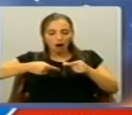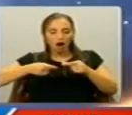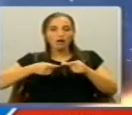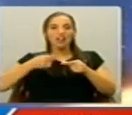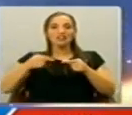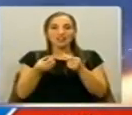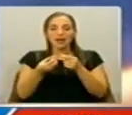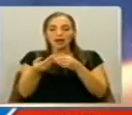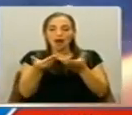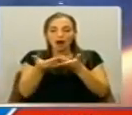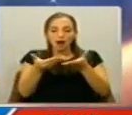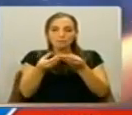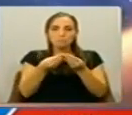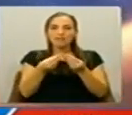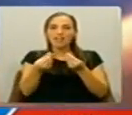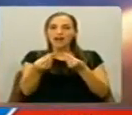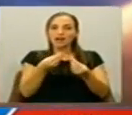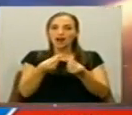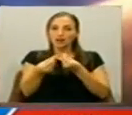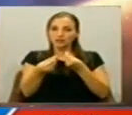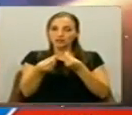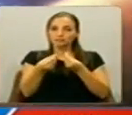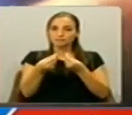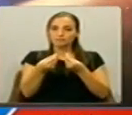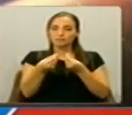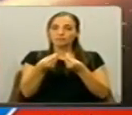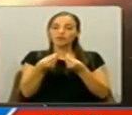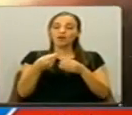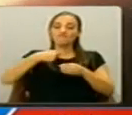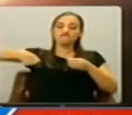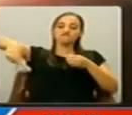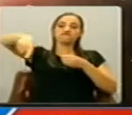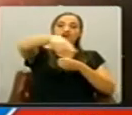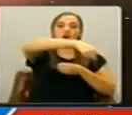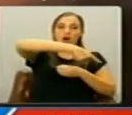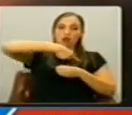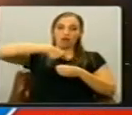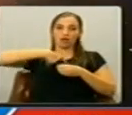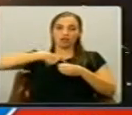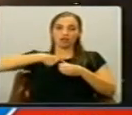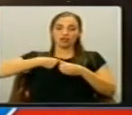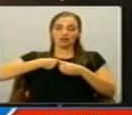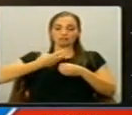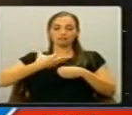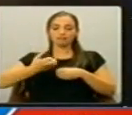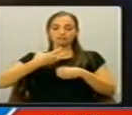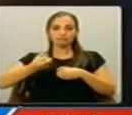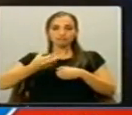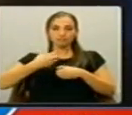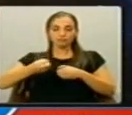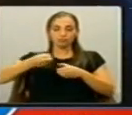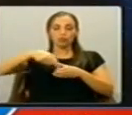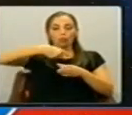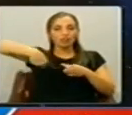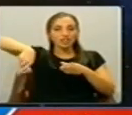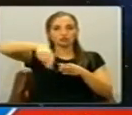matéria entre os dois discos. É o disco exterior que está a alimentar, a suportar, digamos assim, o